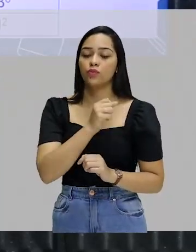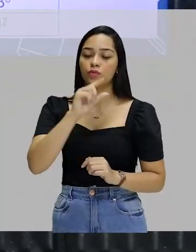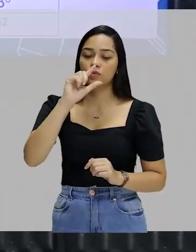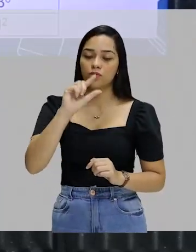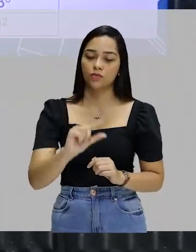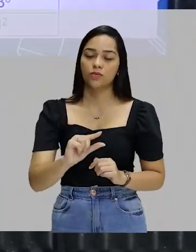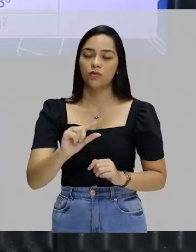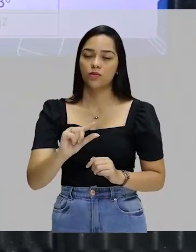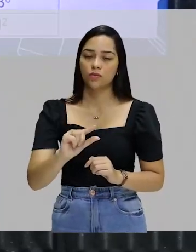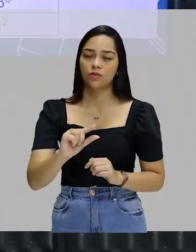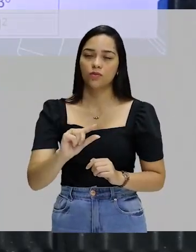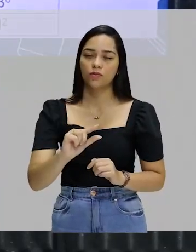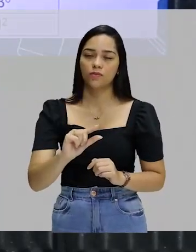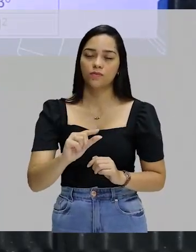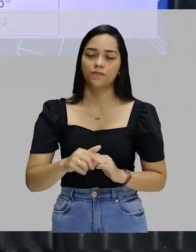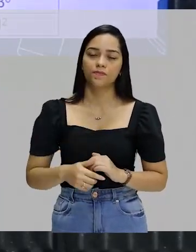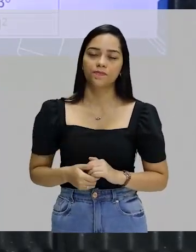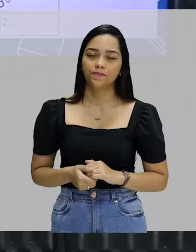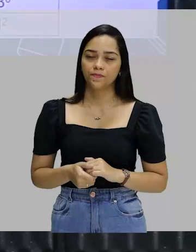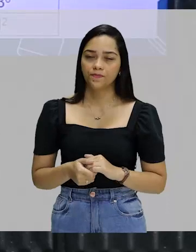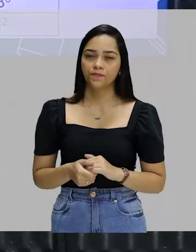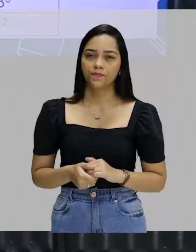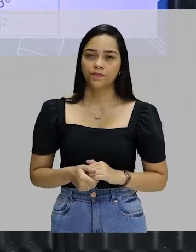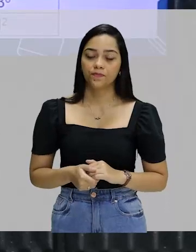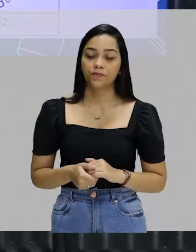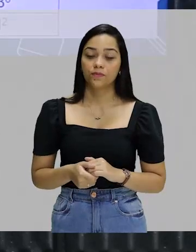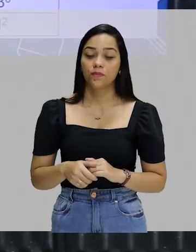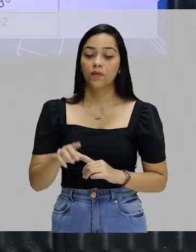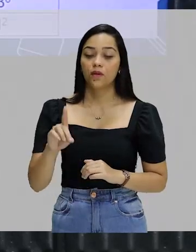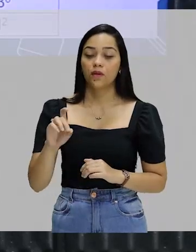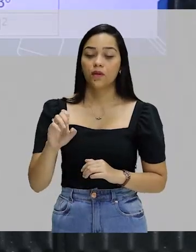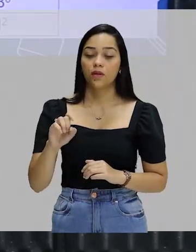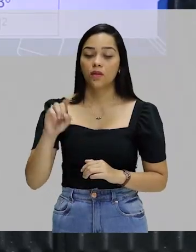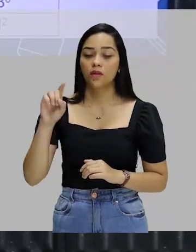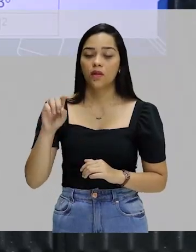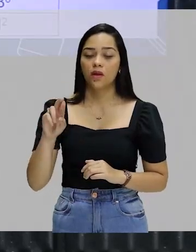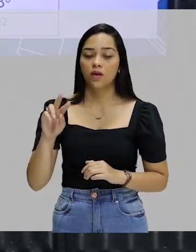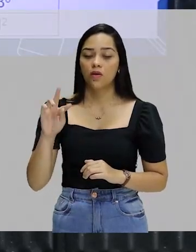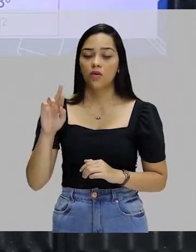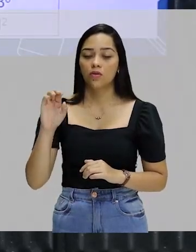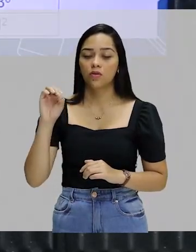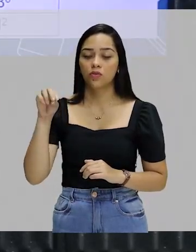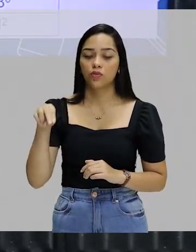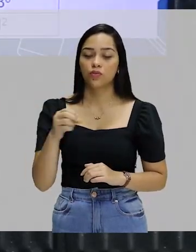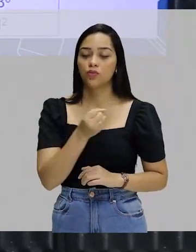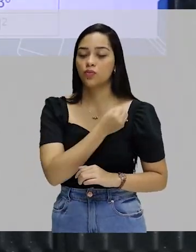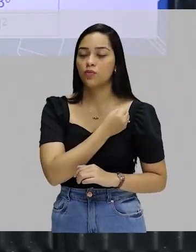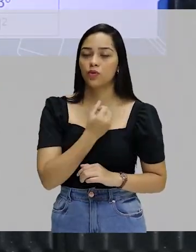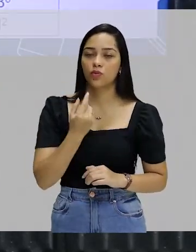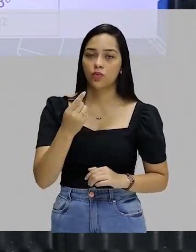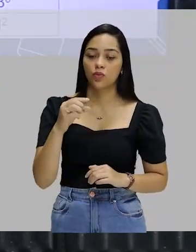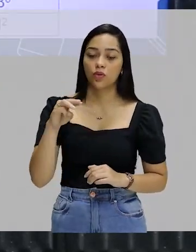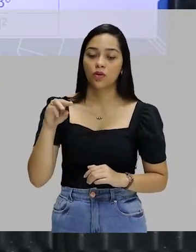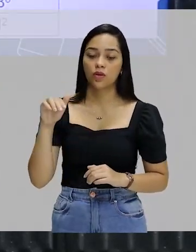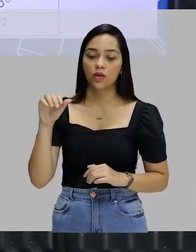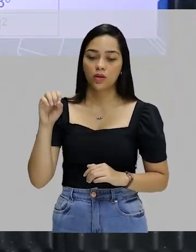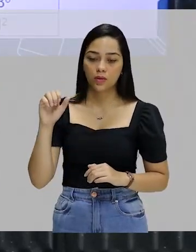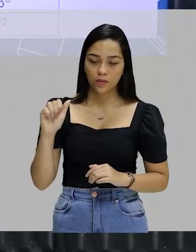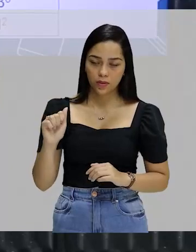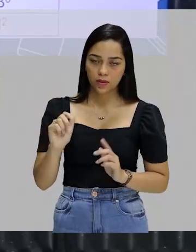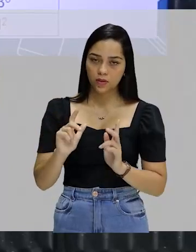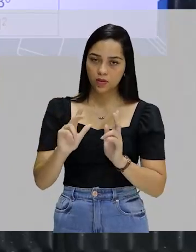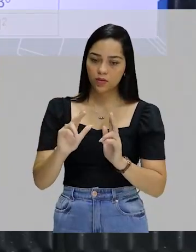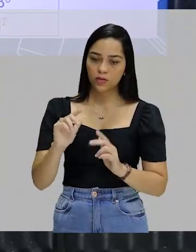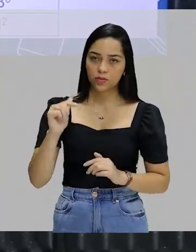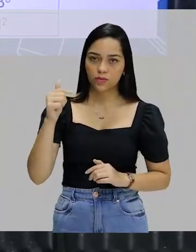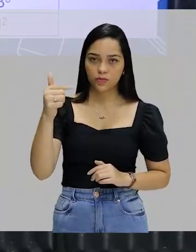diminui em uma unidade. E o deuteron, número atômico 1 e a massa